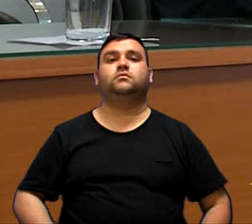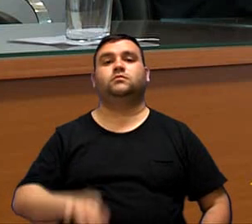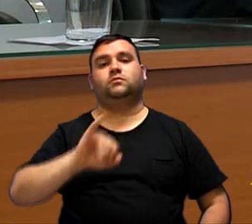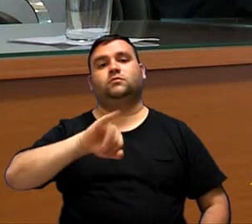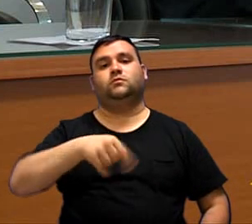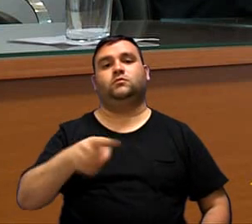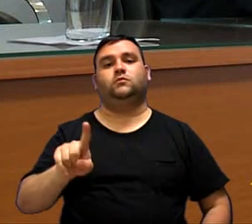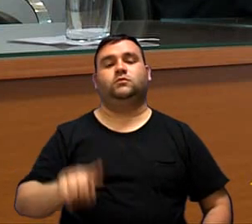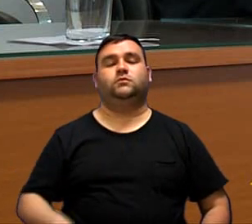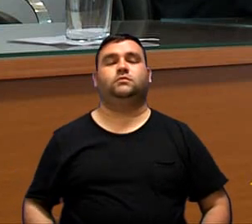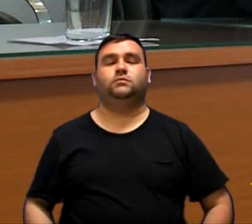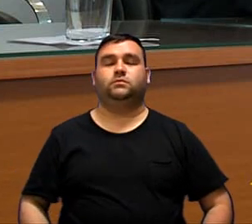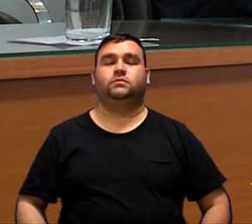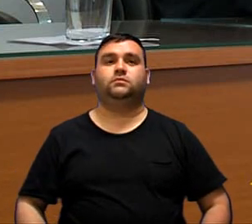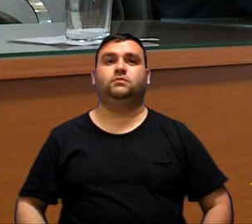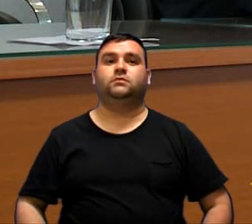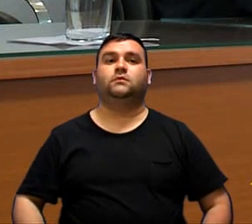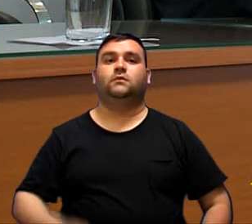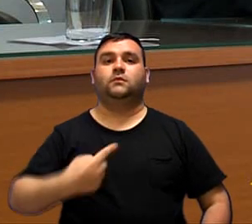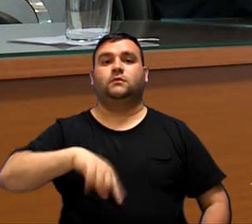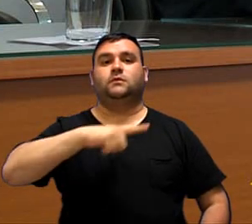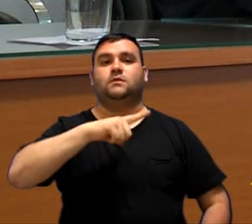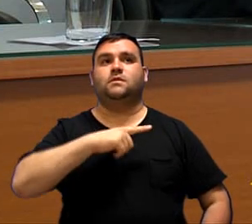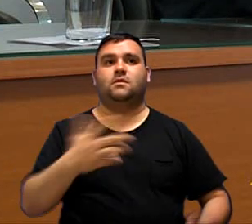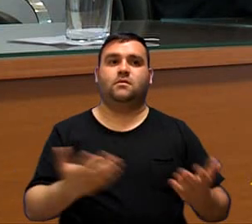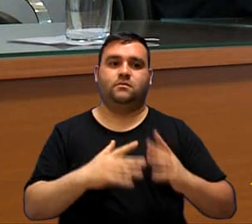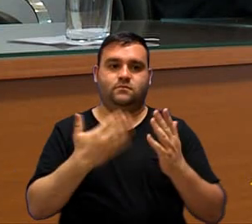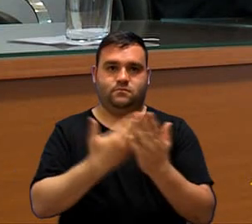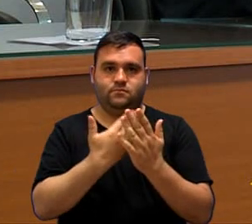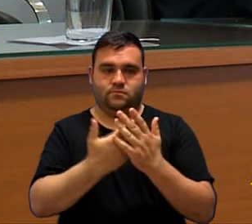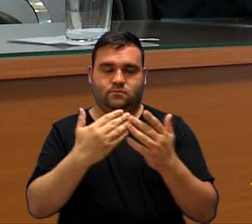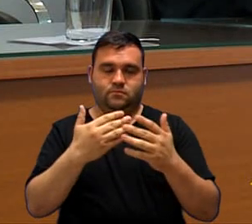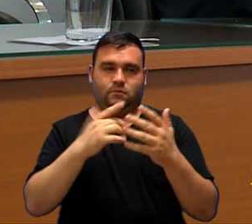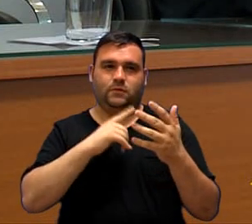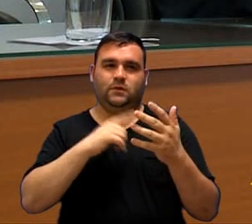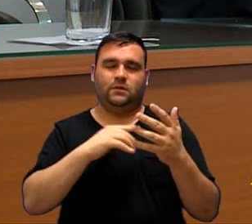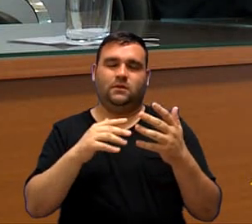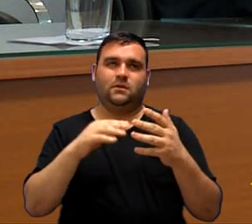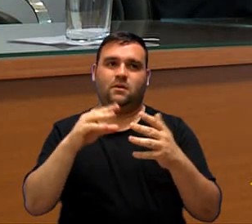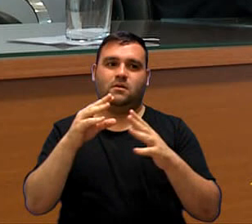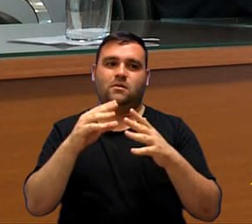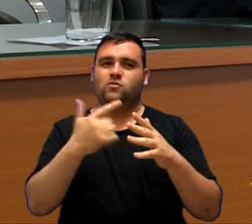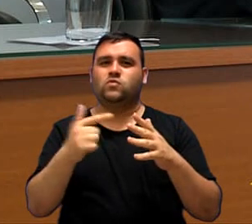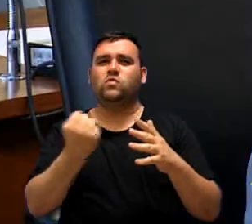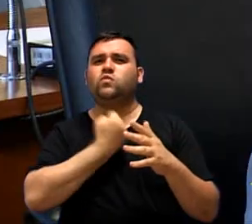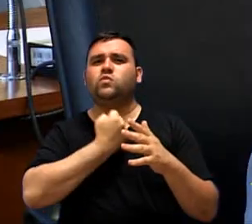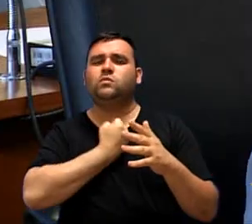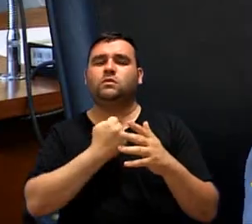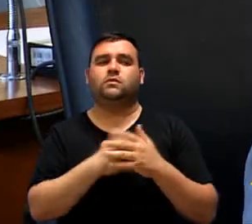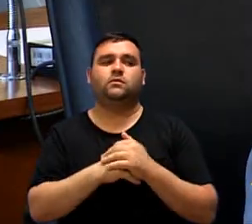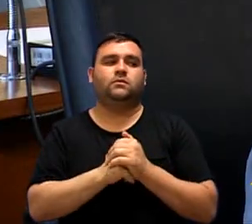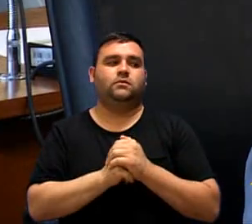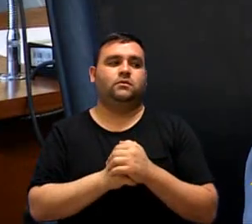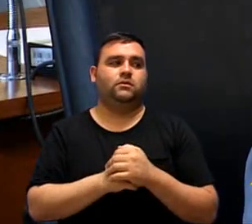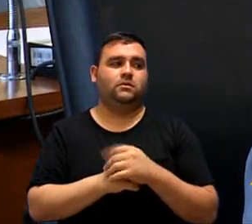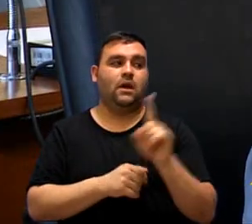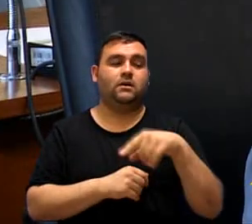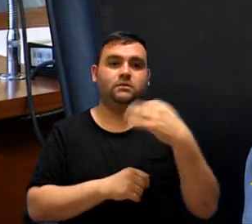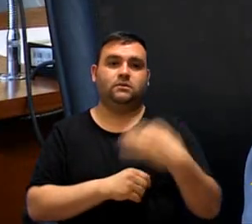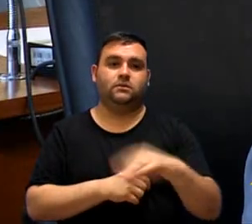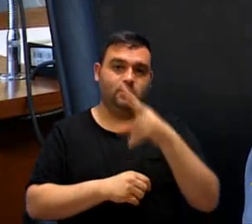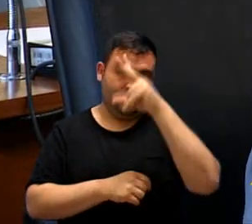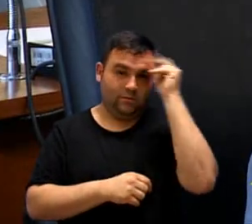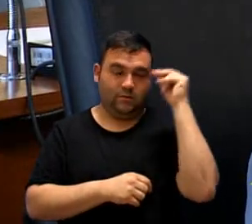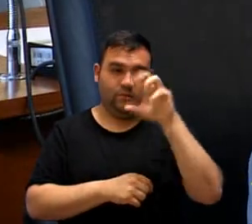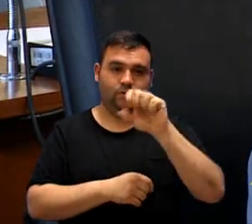João. Bom, nós estamos aqui analisando essa tabela, não tem enumeração dela. Sim,